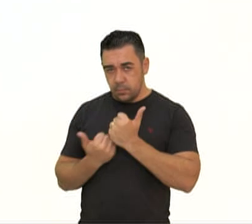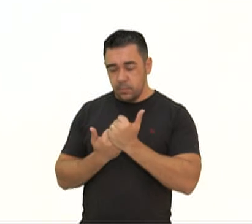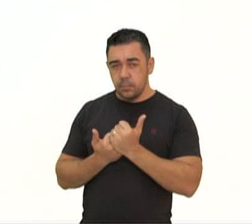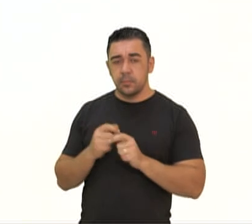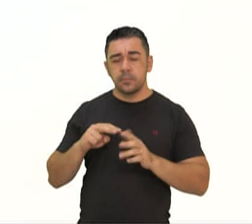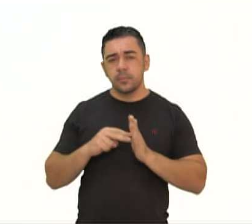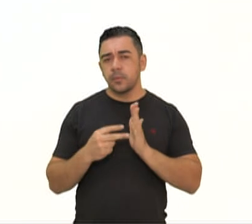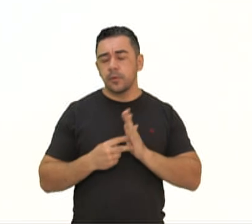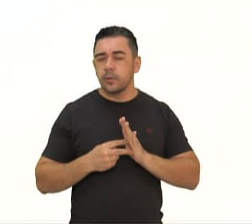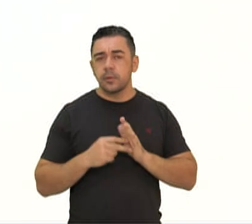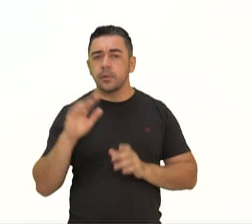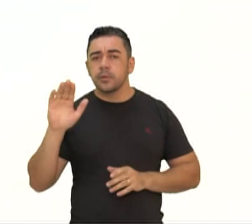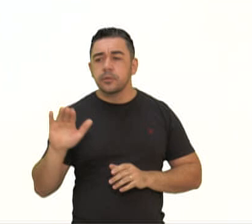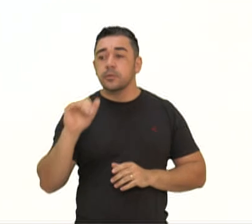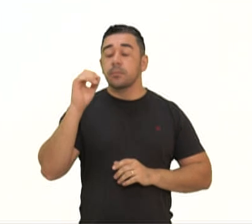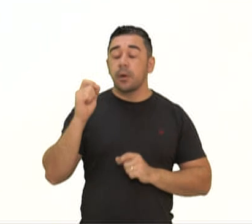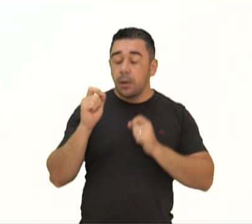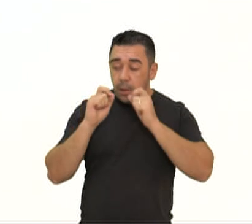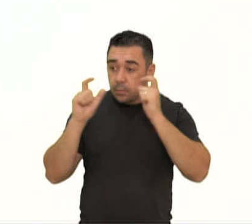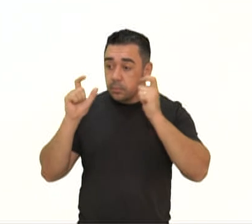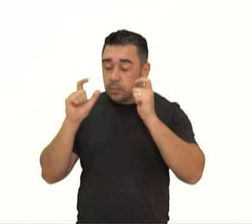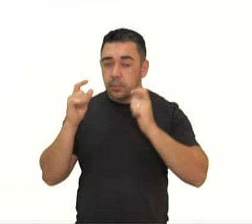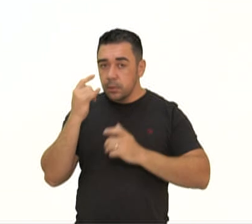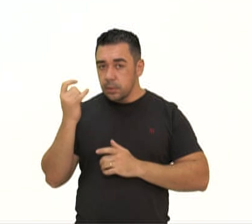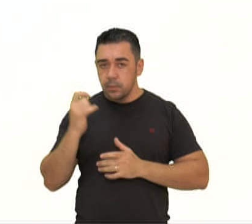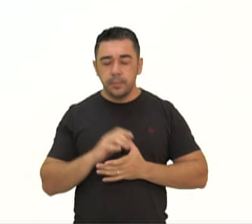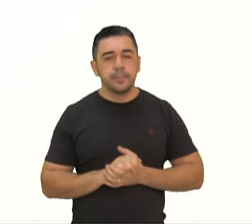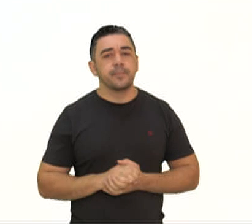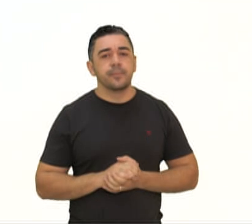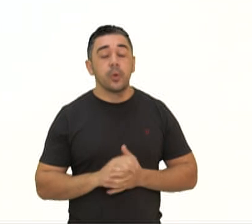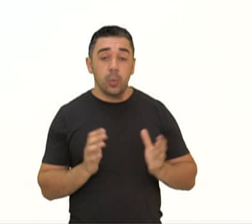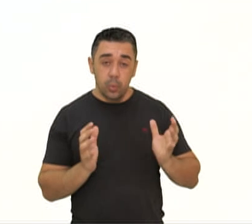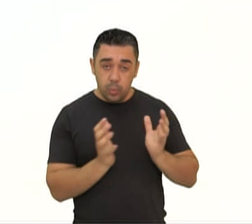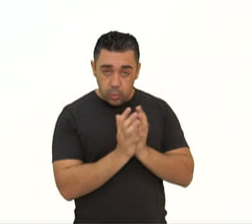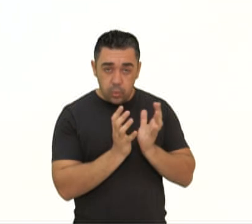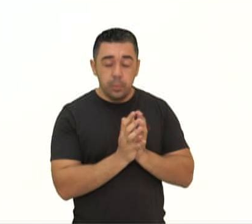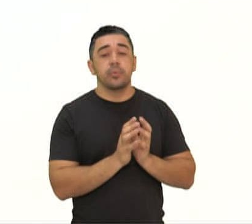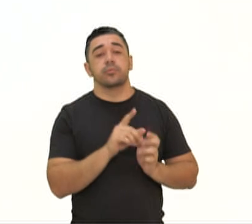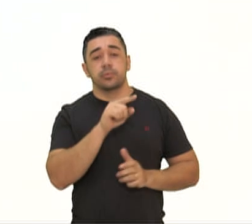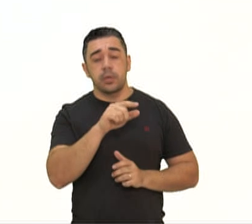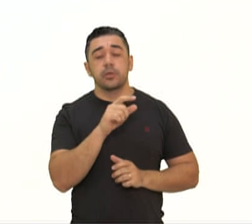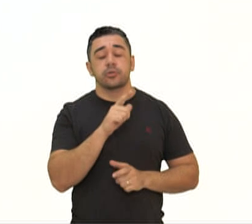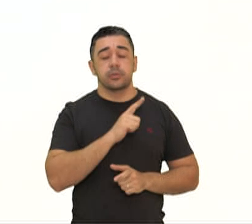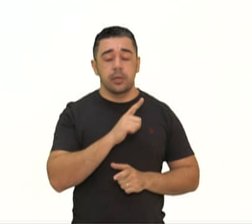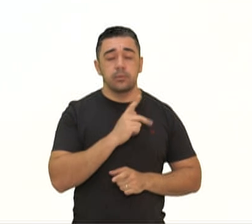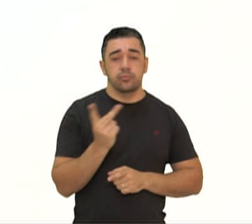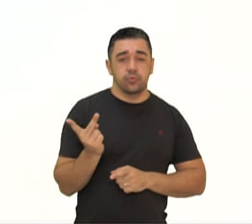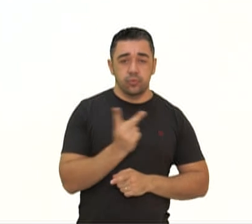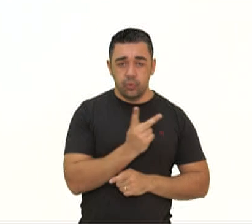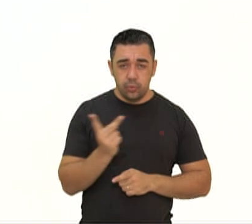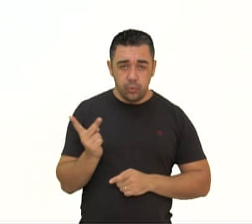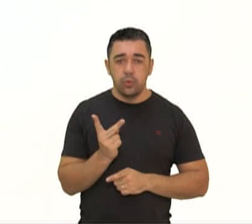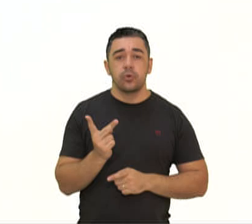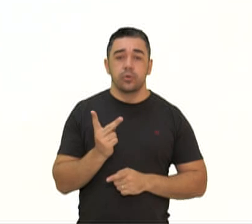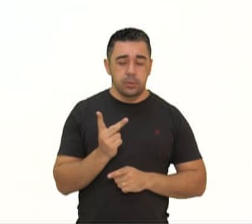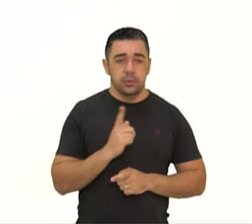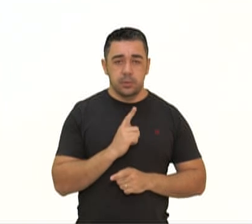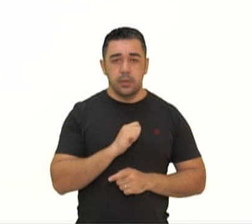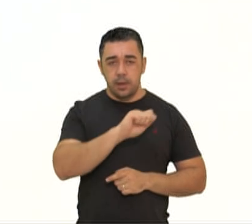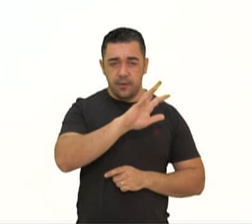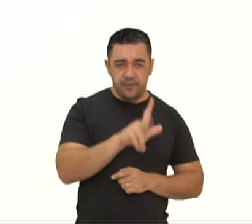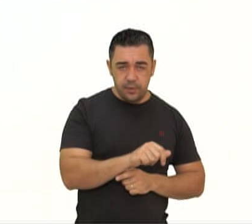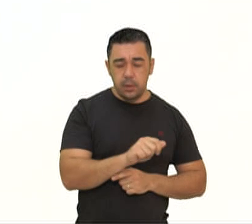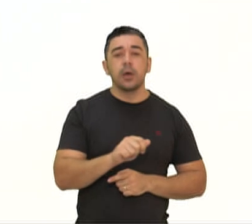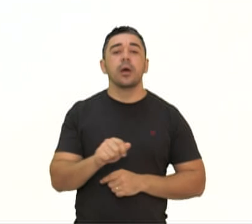a atenção, pois o título ficaria assim: torcedores senegaleses e japoneses chamam a atenção na